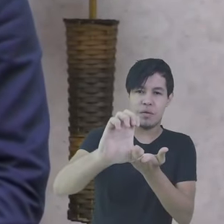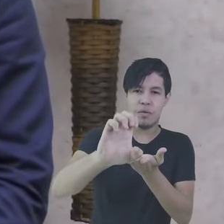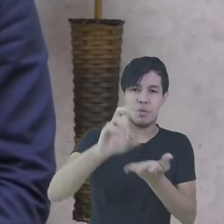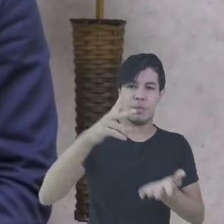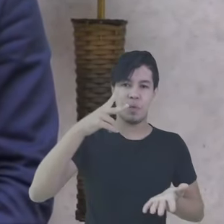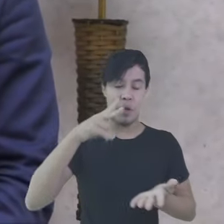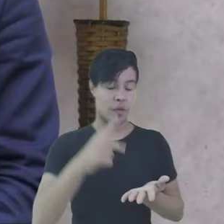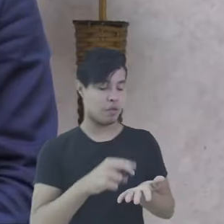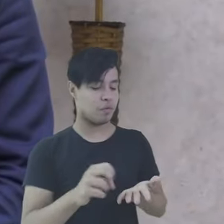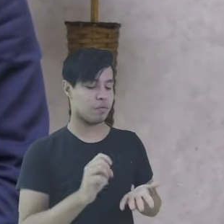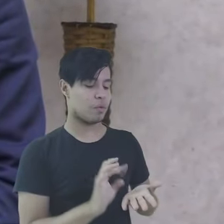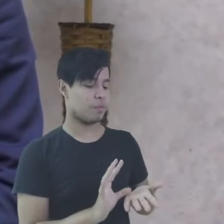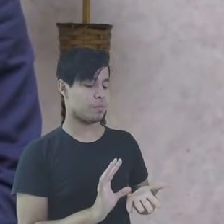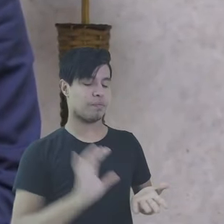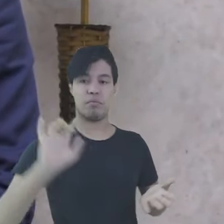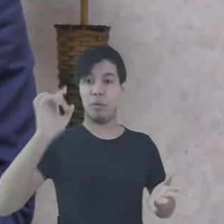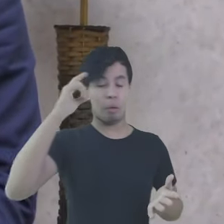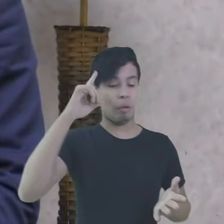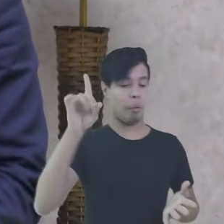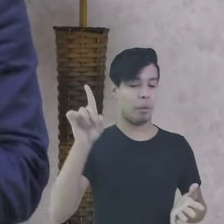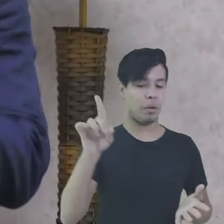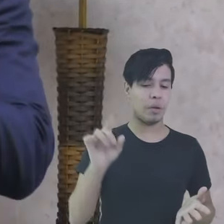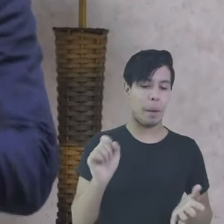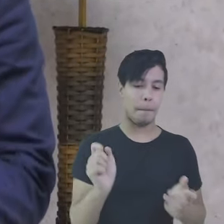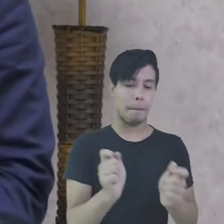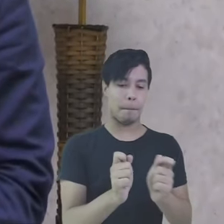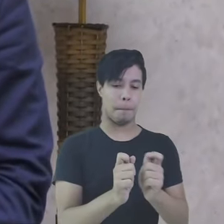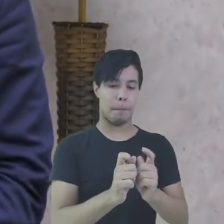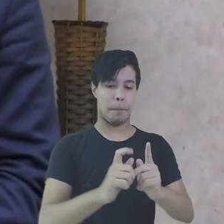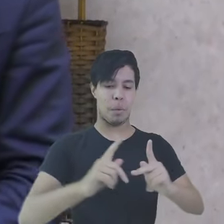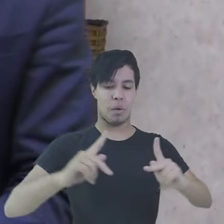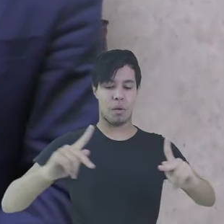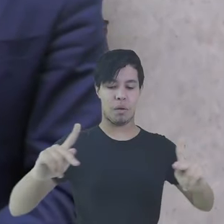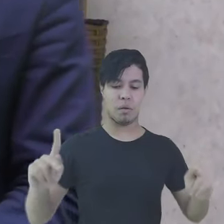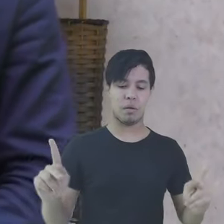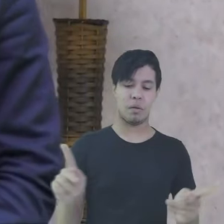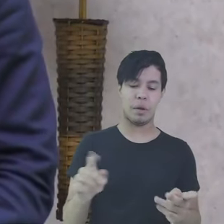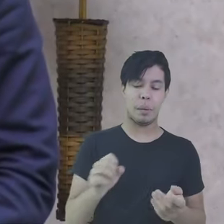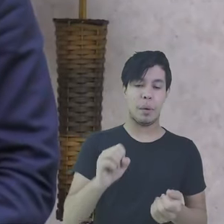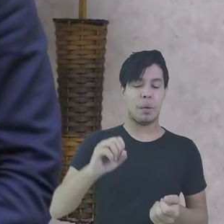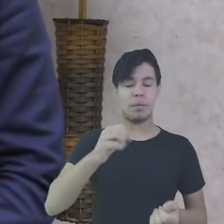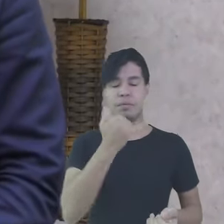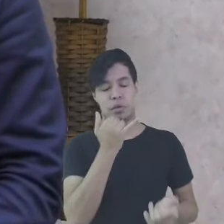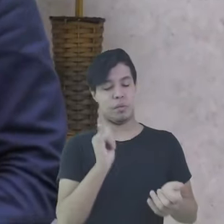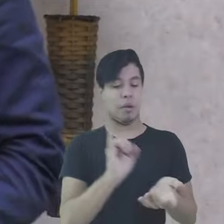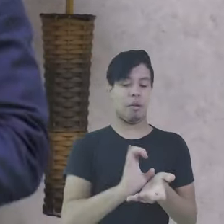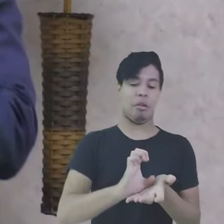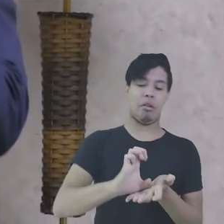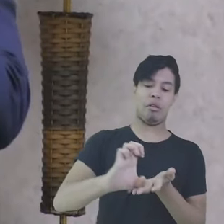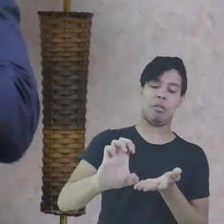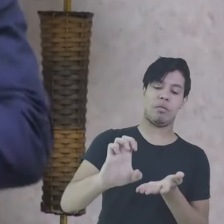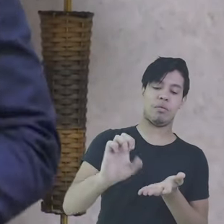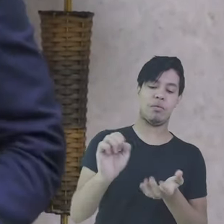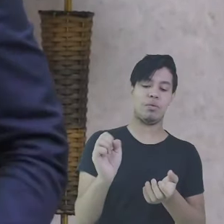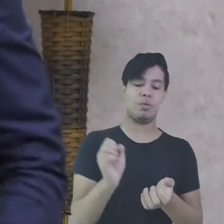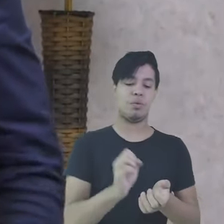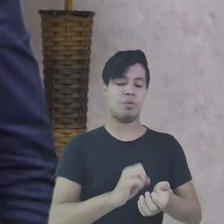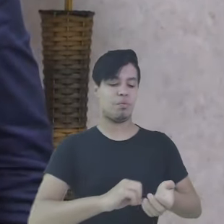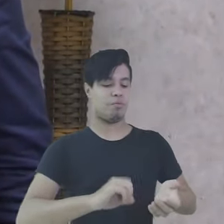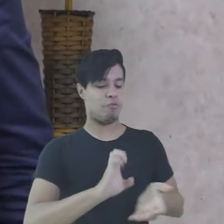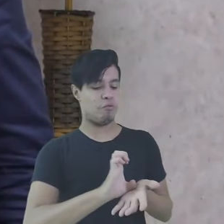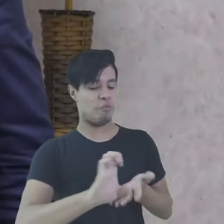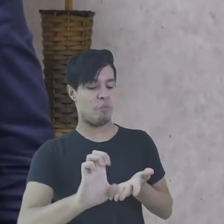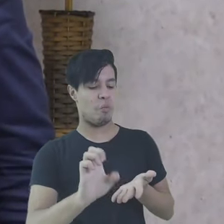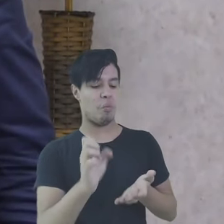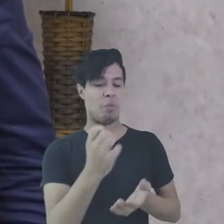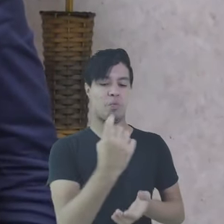relembrar apenas. Apocalipse 19, desculpe, em Êxodo capítulo 19, diz assim, no verso 16, Êxodo